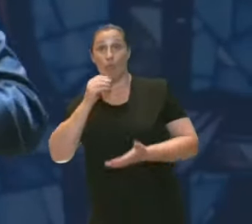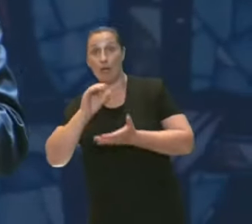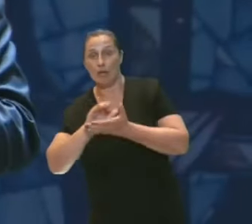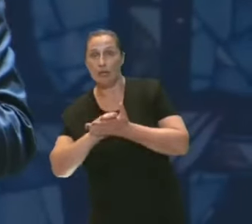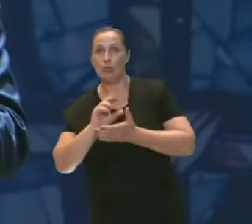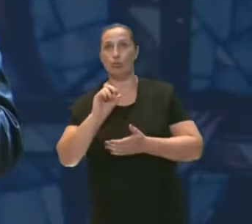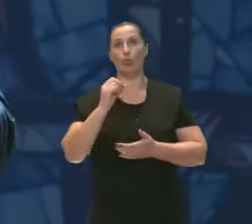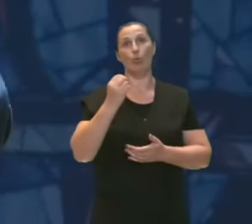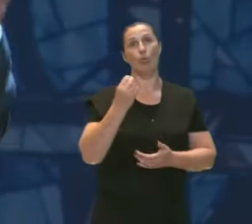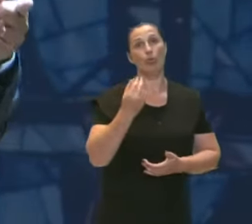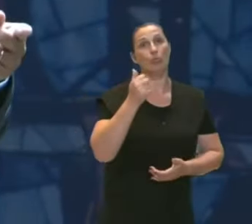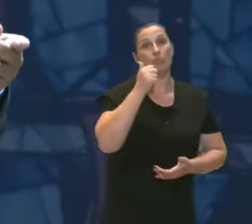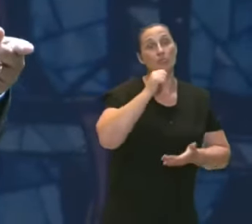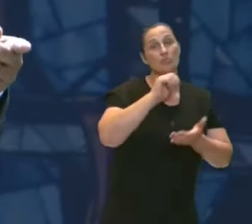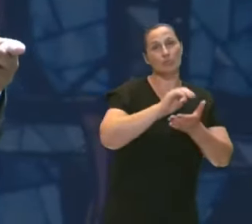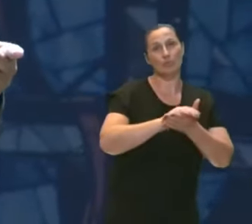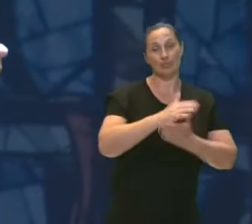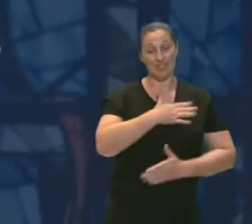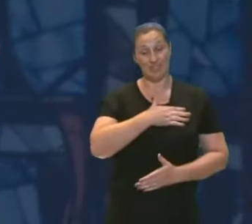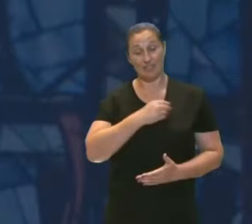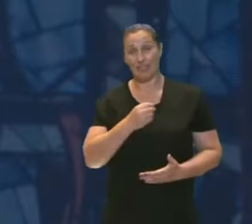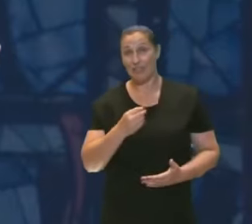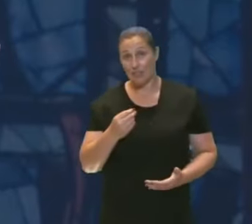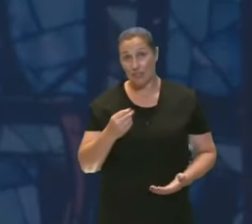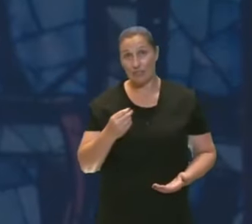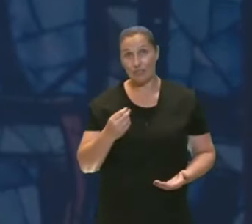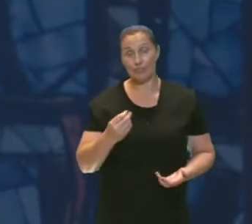nossa esposa, ou para os nossos filhos,